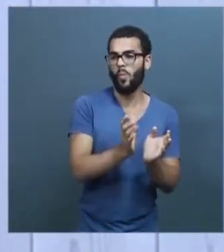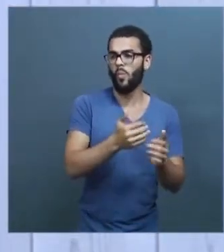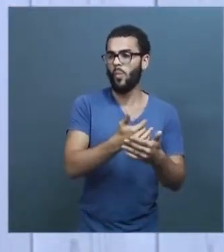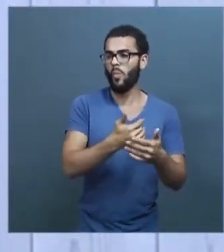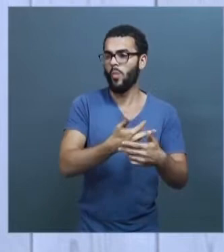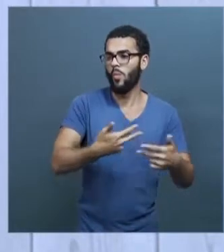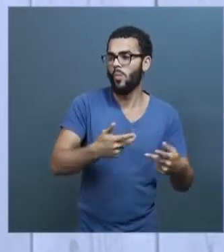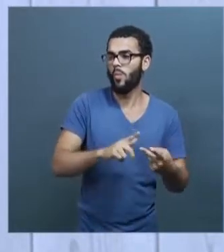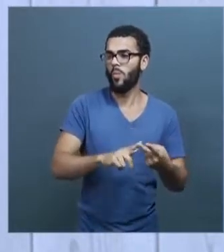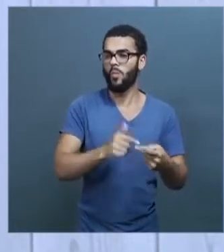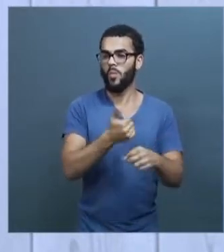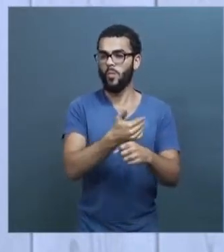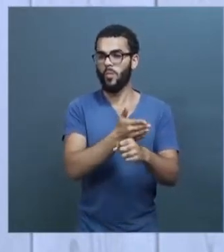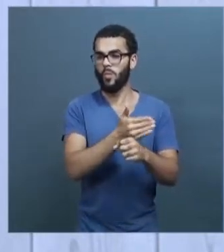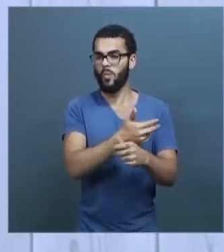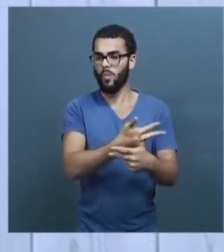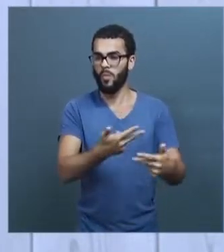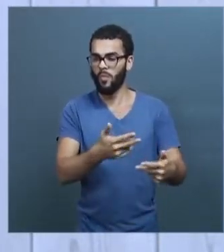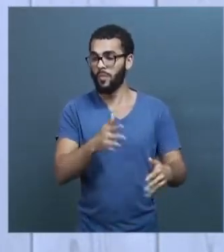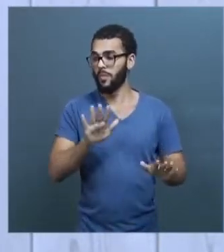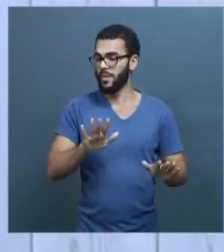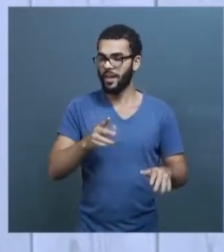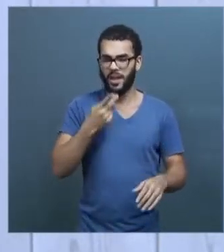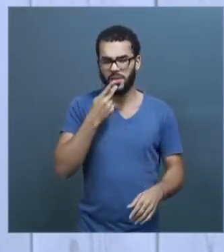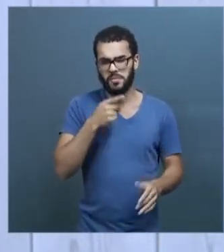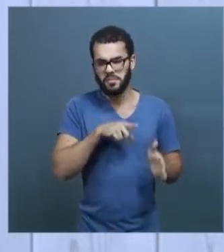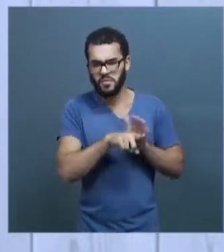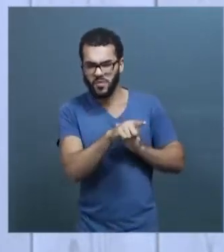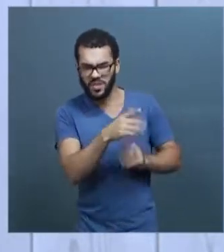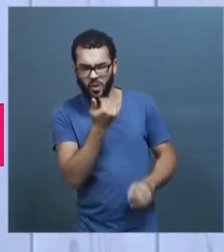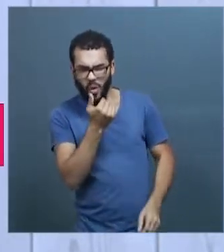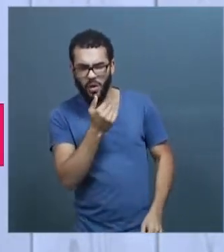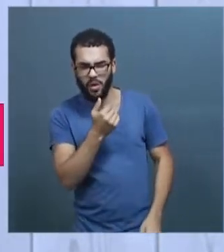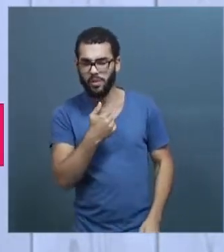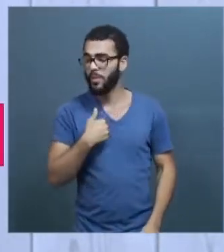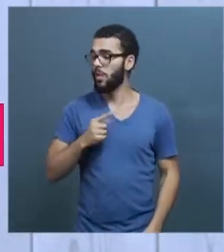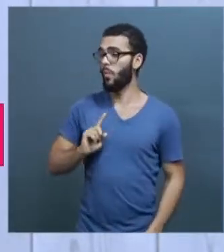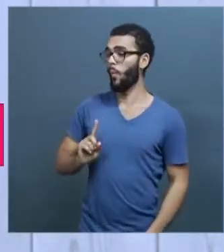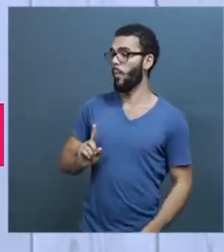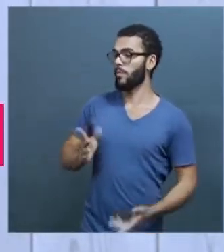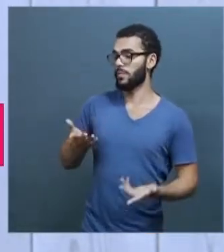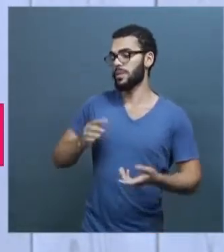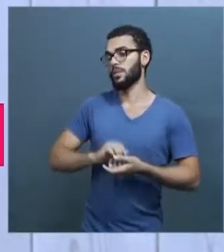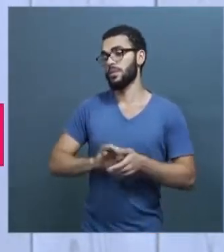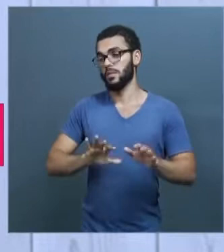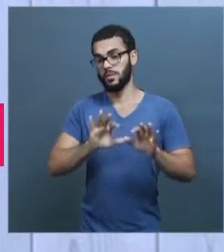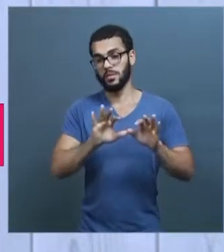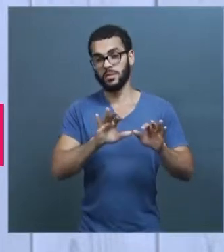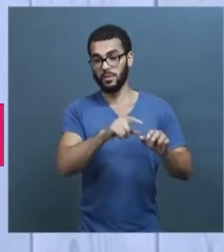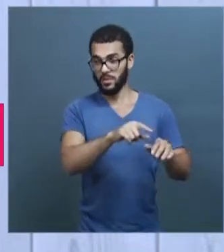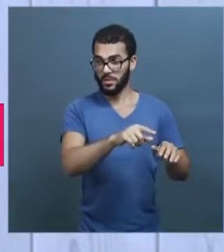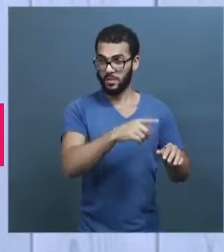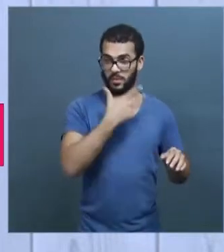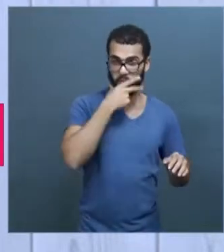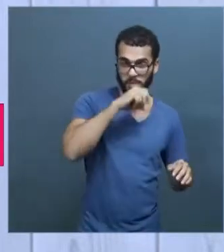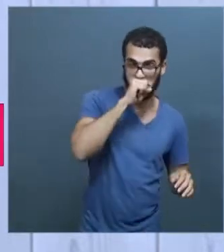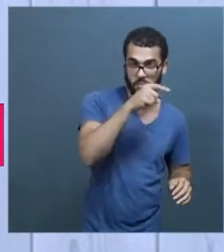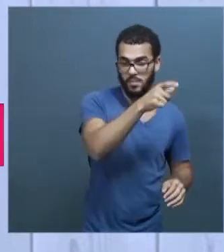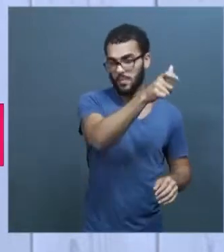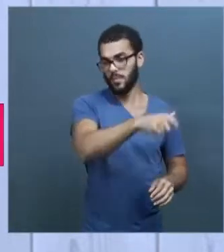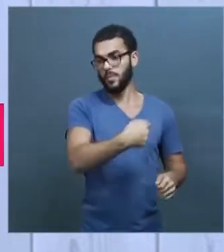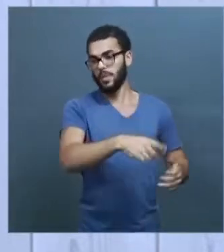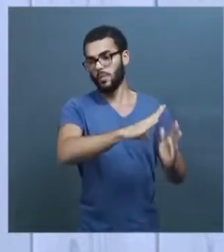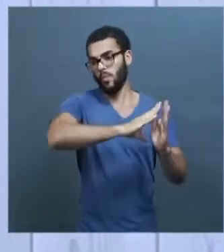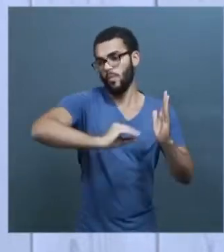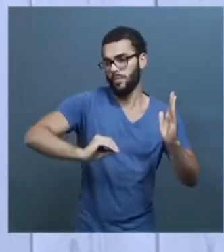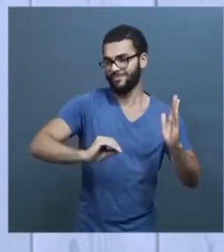casa, quem dá exemplo para as crianças são os pais, começa dentro de casa. Então, assim, o hábito tem que vir de casa. E a